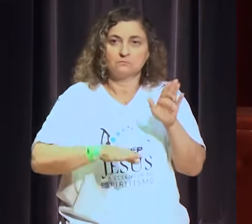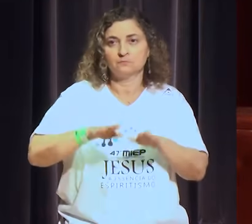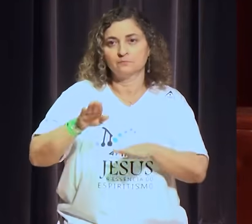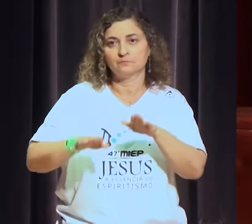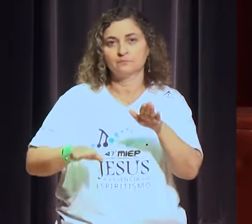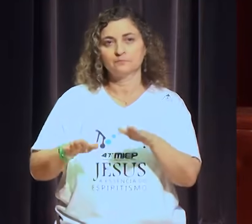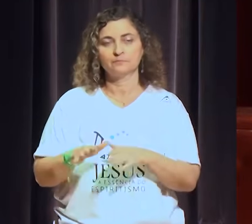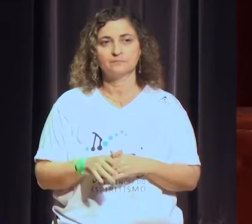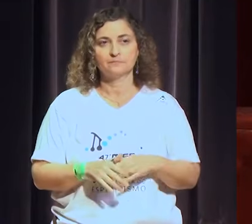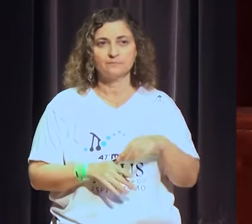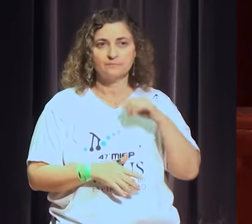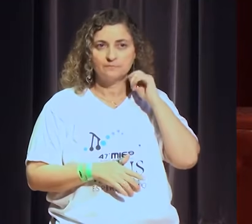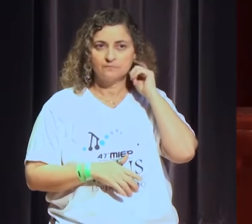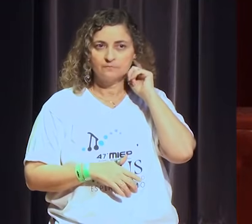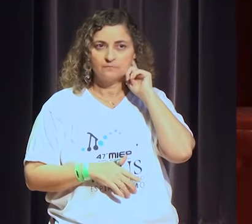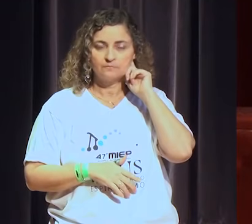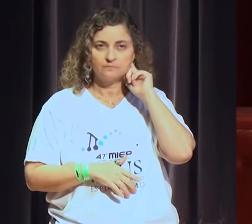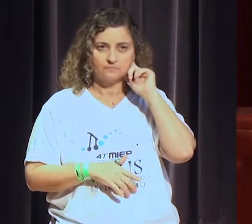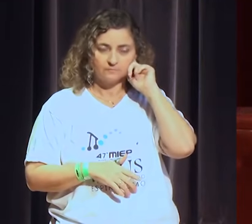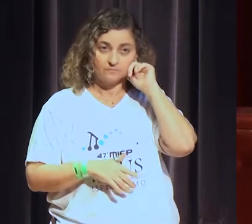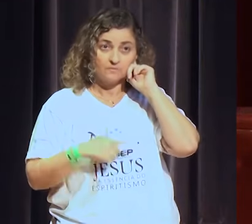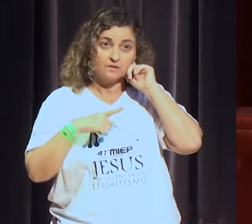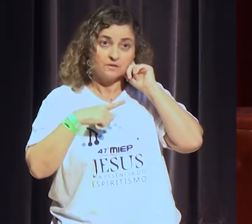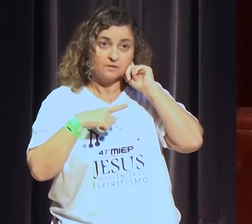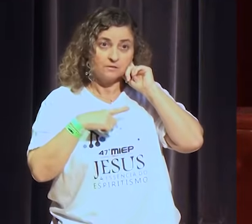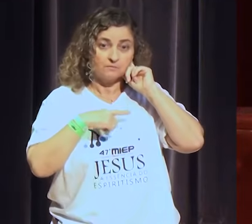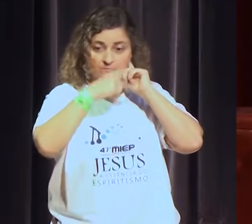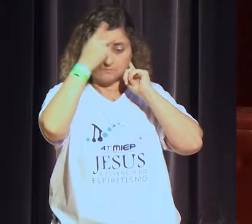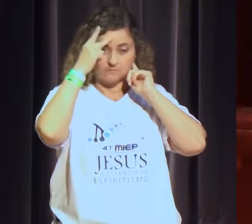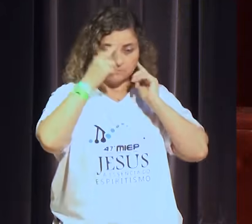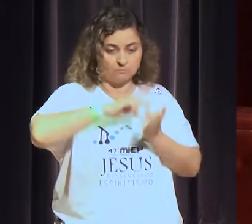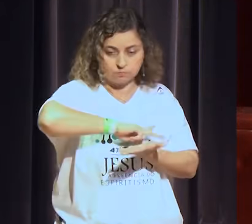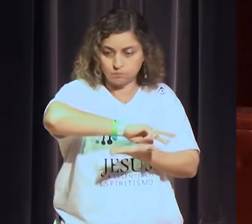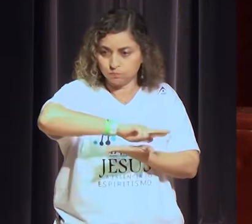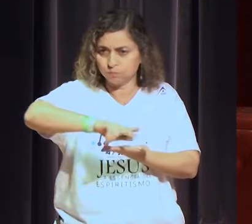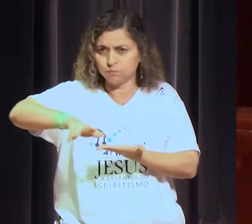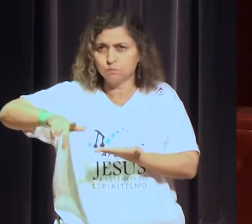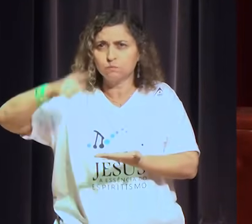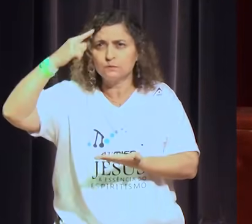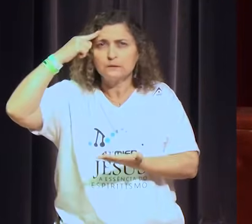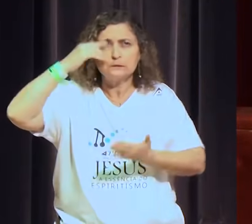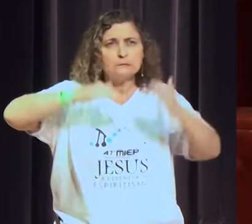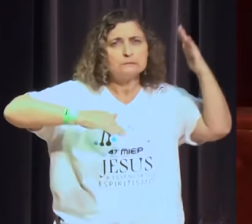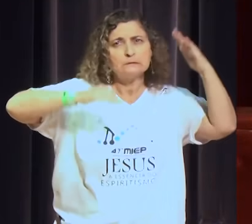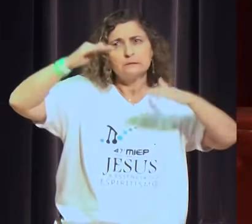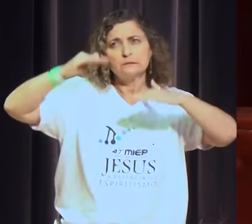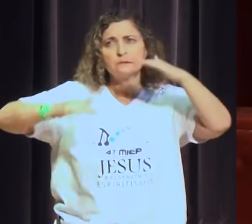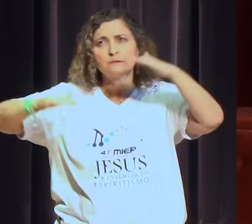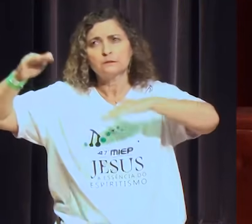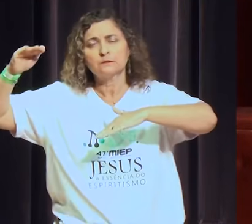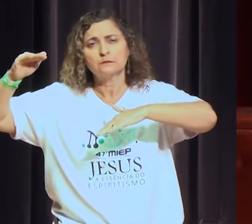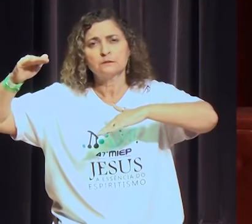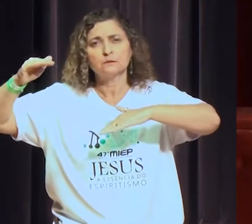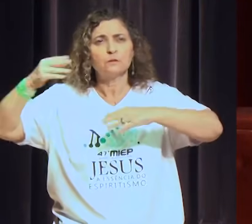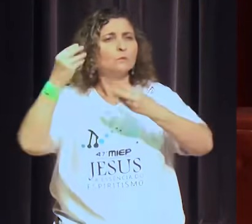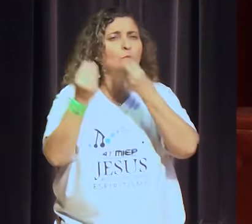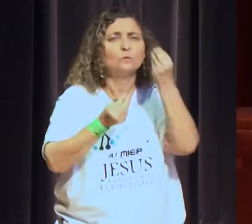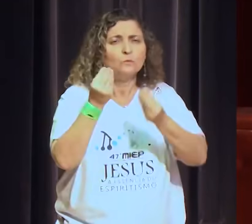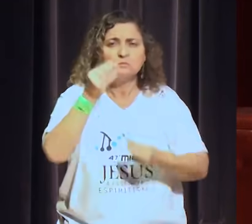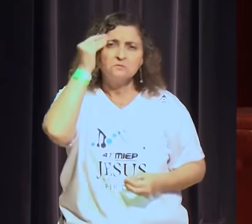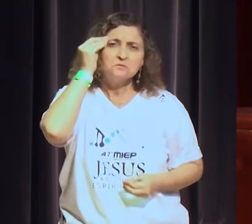Se todos divergem, como esperar que a experiência religiosa seja